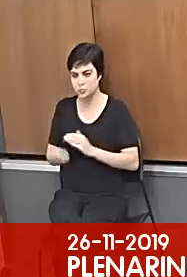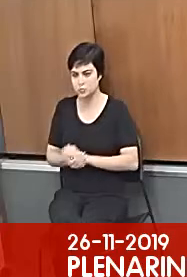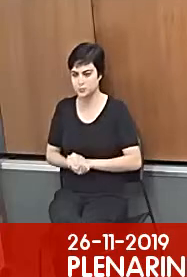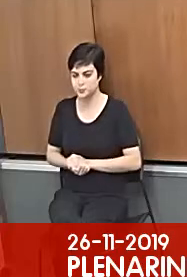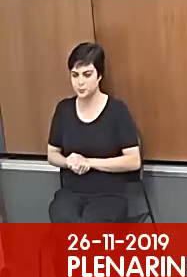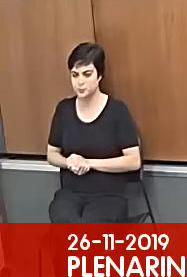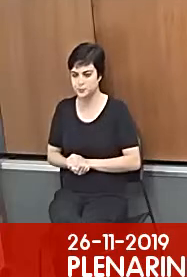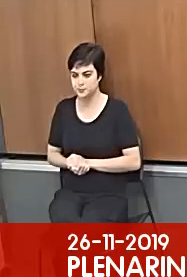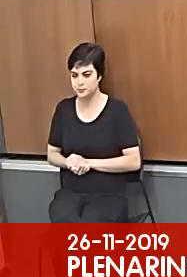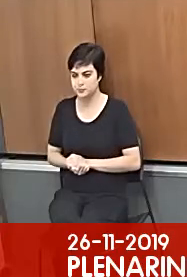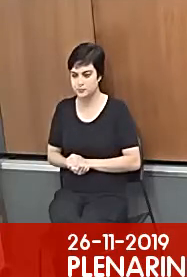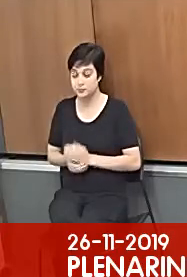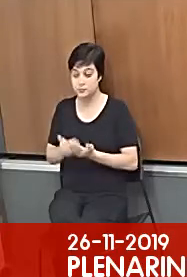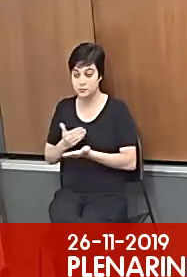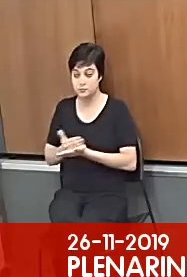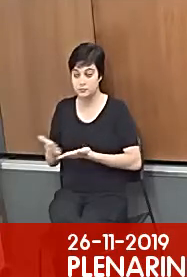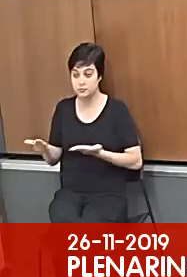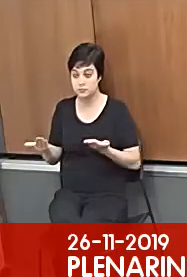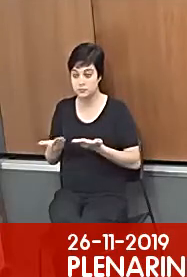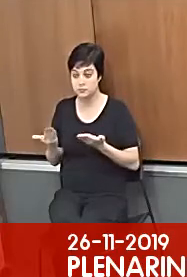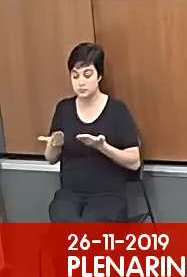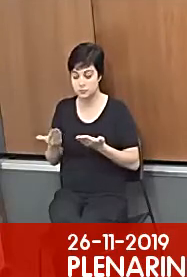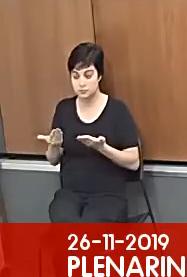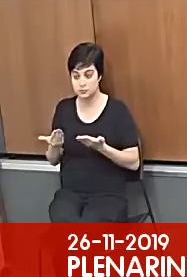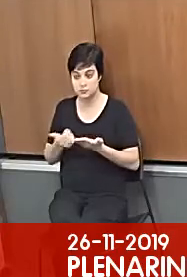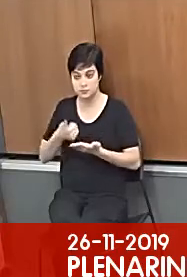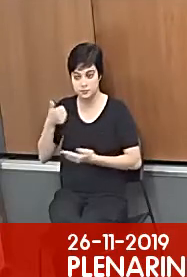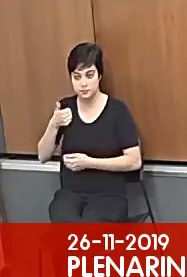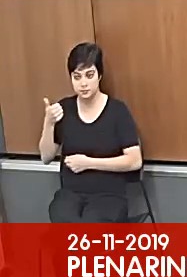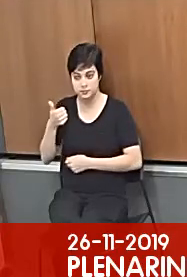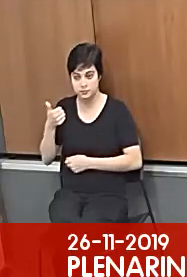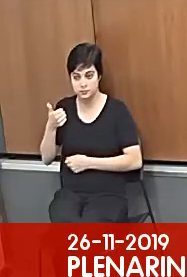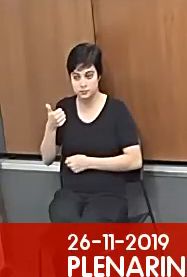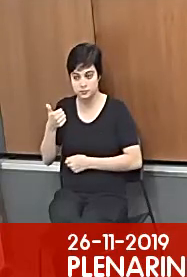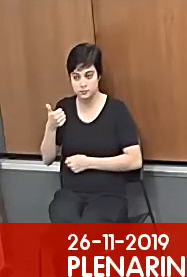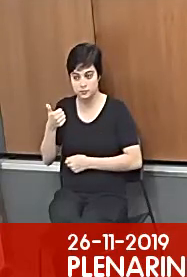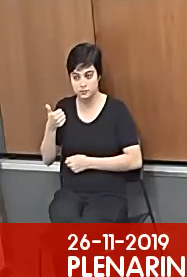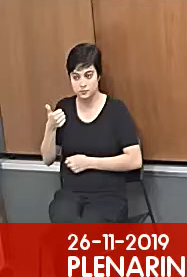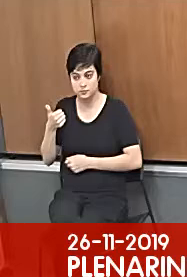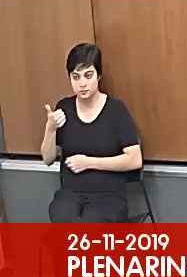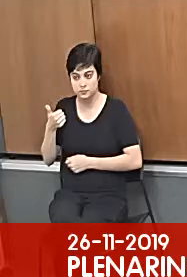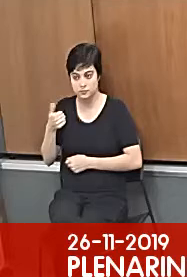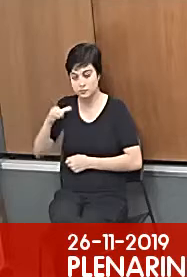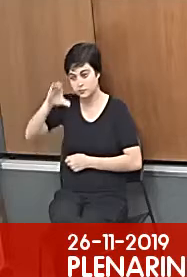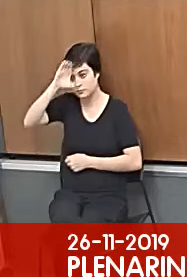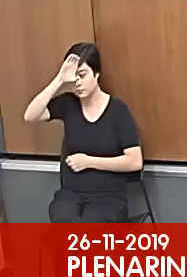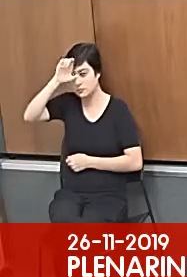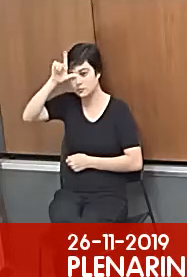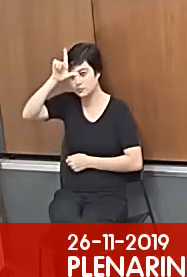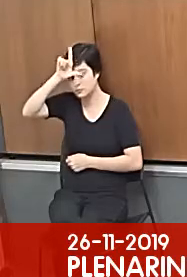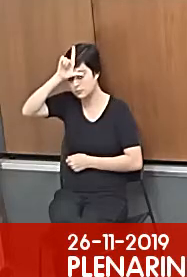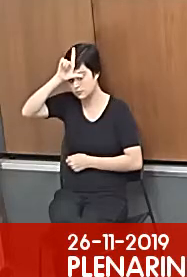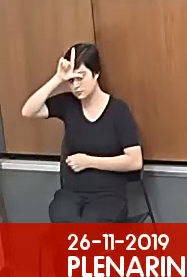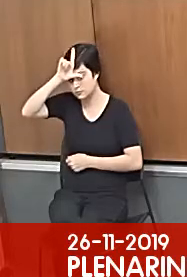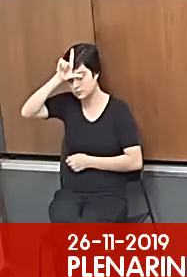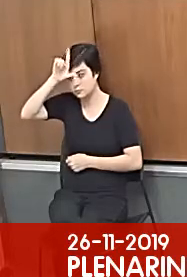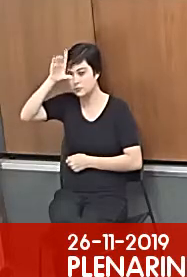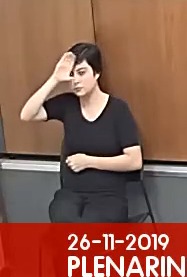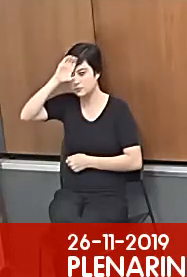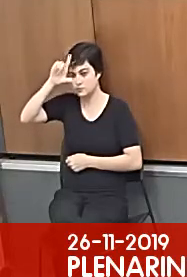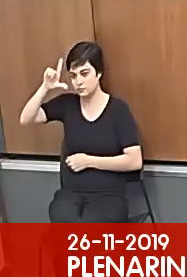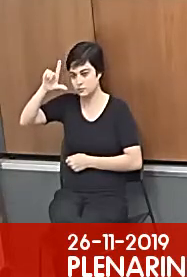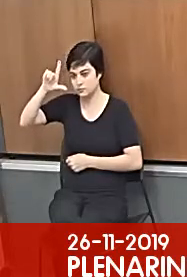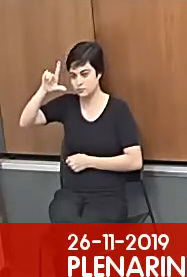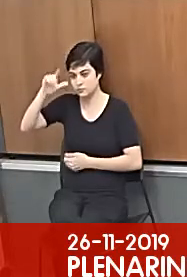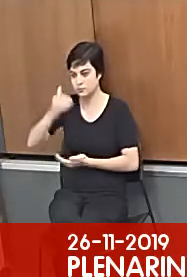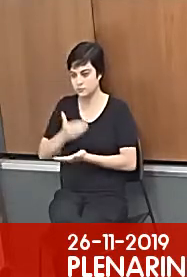palavra, ok? Então, eu vou começar aqui em ordem aqui, vou passar então para Clarissa Fernandes das